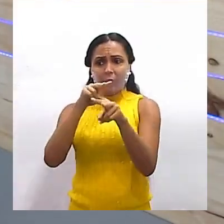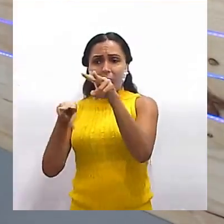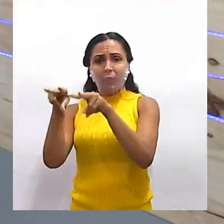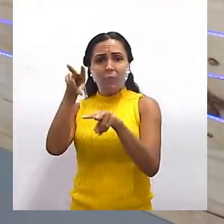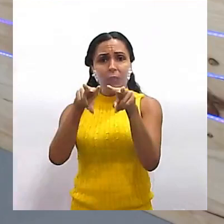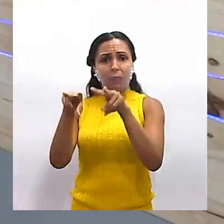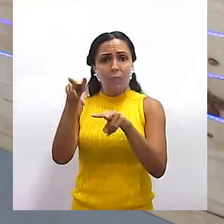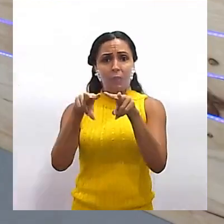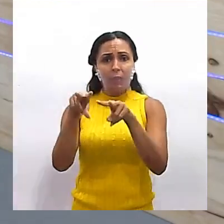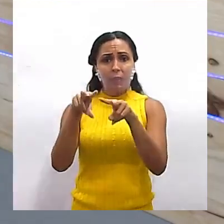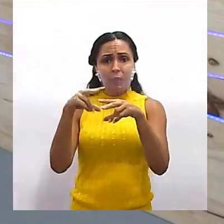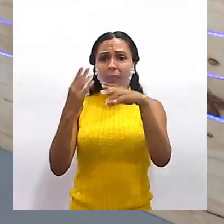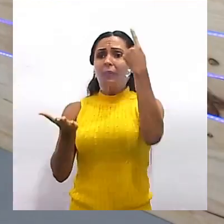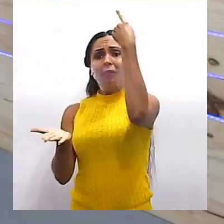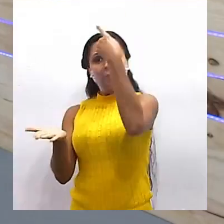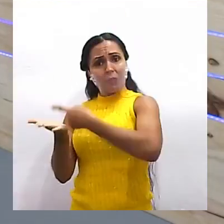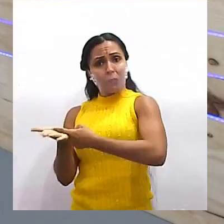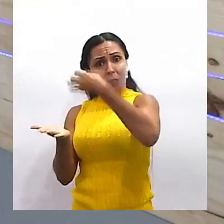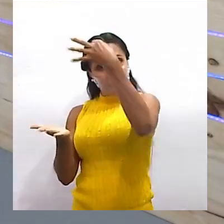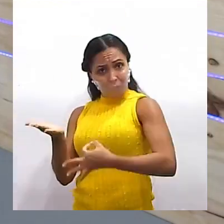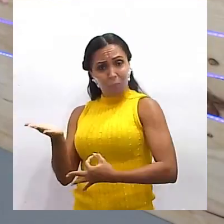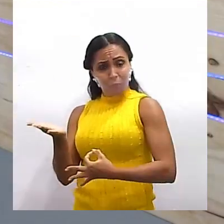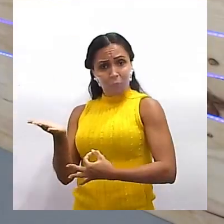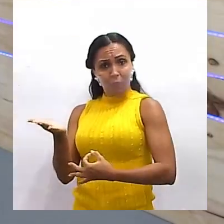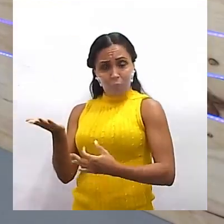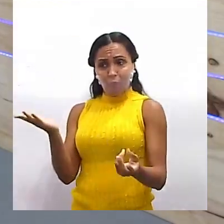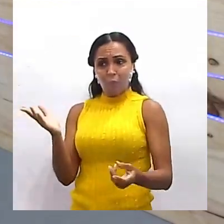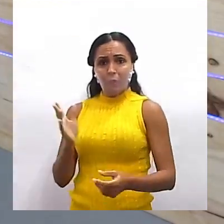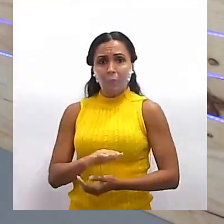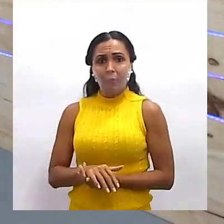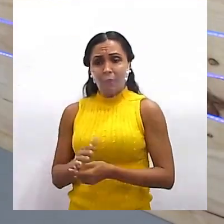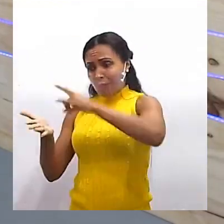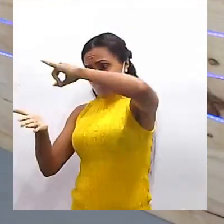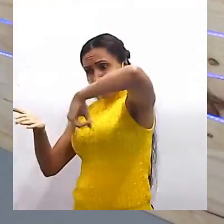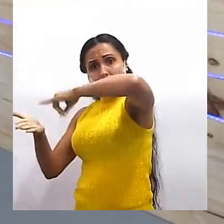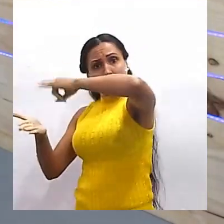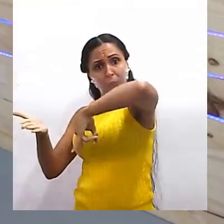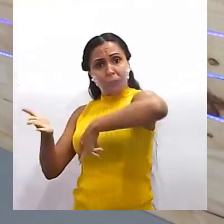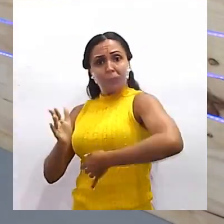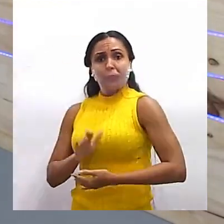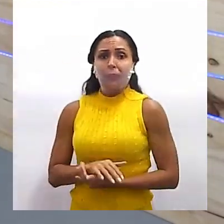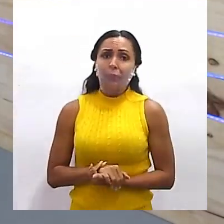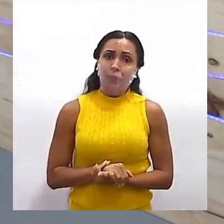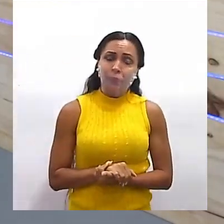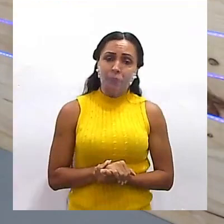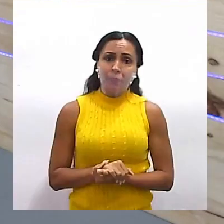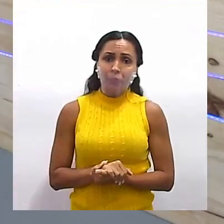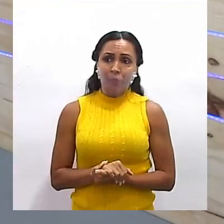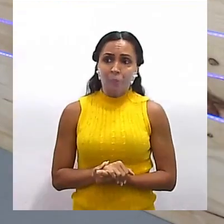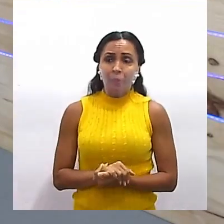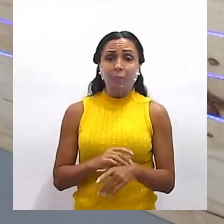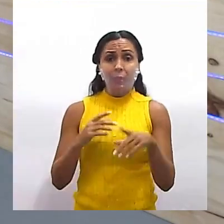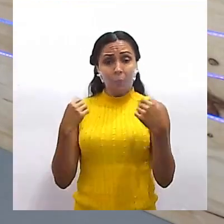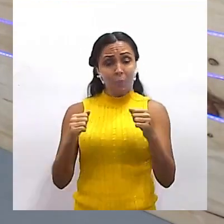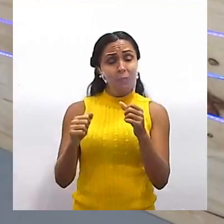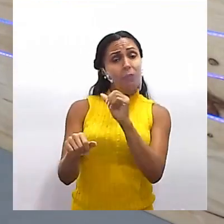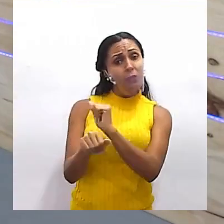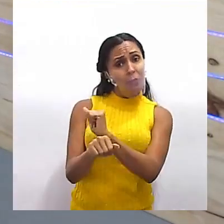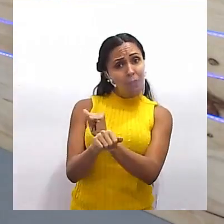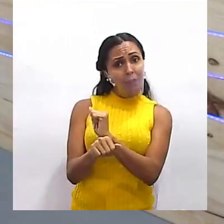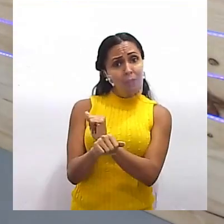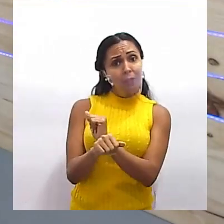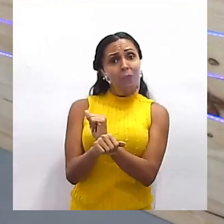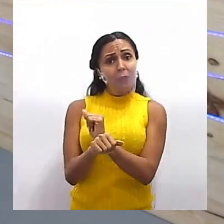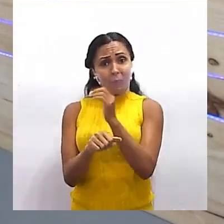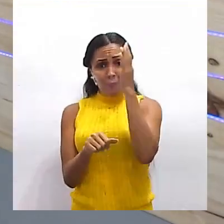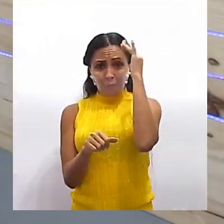verificar se está de acordo com o que está dizendo a nota, como eu já falei aqui. Entendeu? Então ele fica ali no pré-stage, aguardando saber se vai